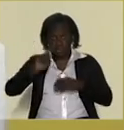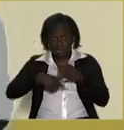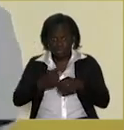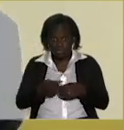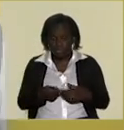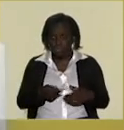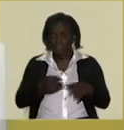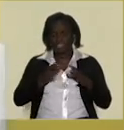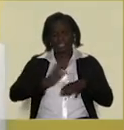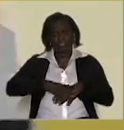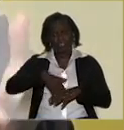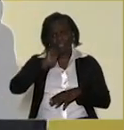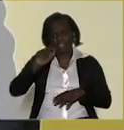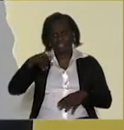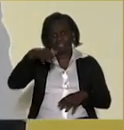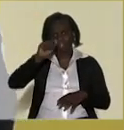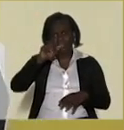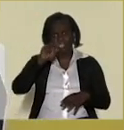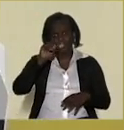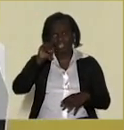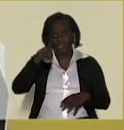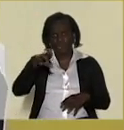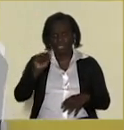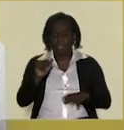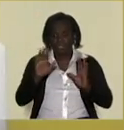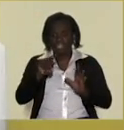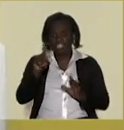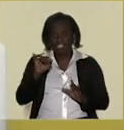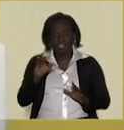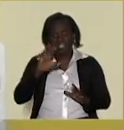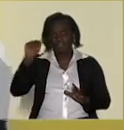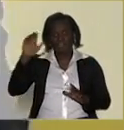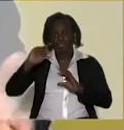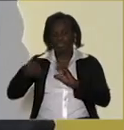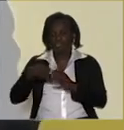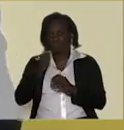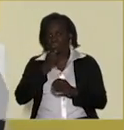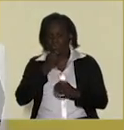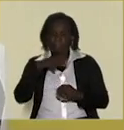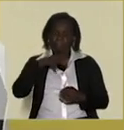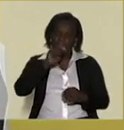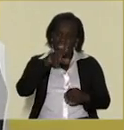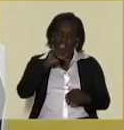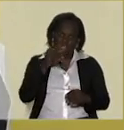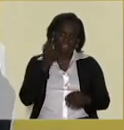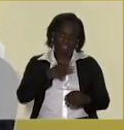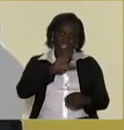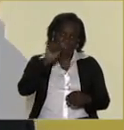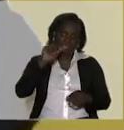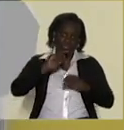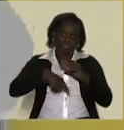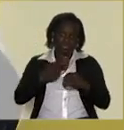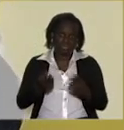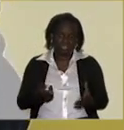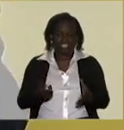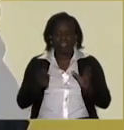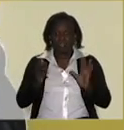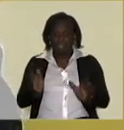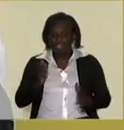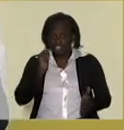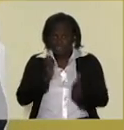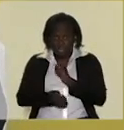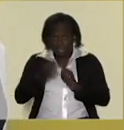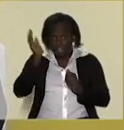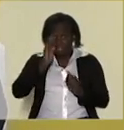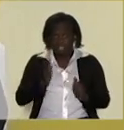mundo. E o Zico foi muito mais jogador do que o Maradona. Só que o Zico não foi campeão do mundo, o Maradona foi. Entendeu? Então, não dá.